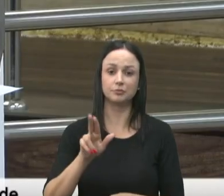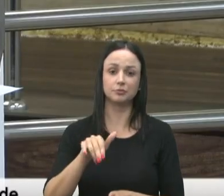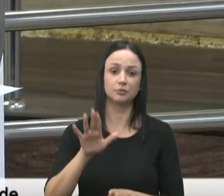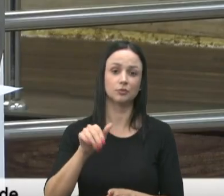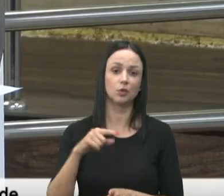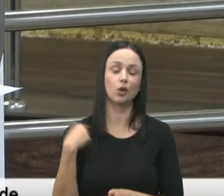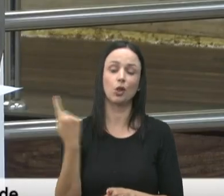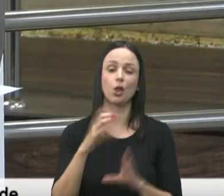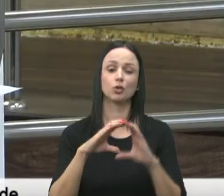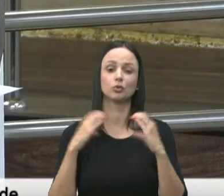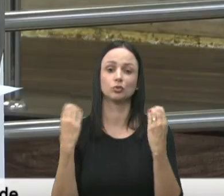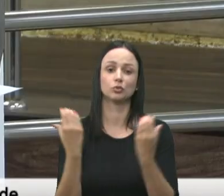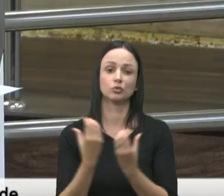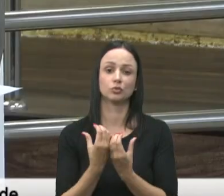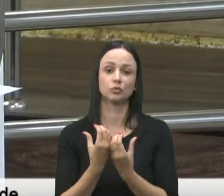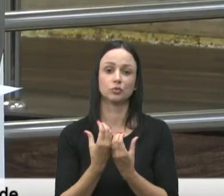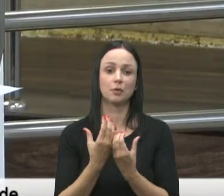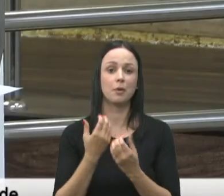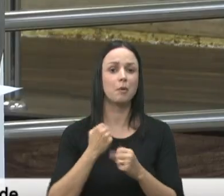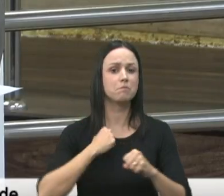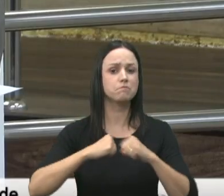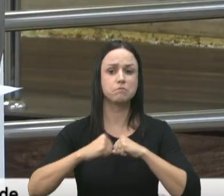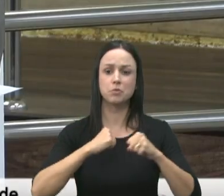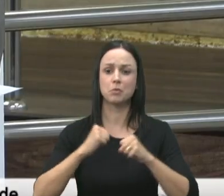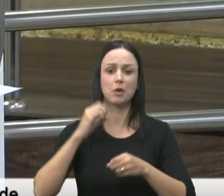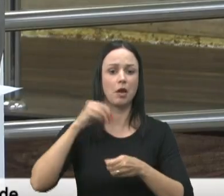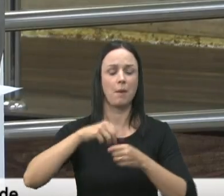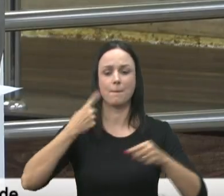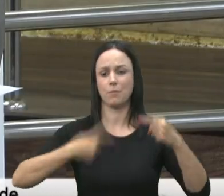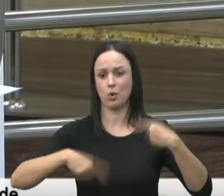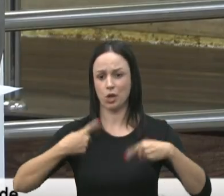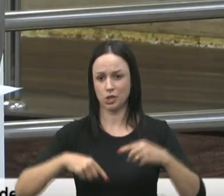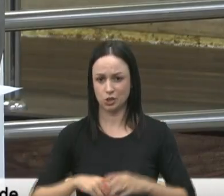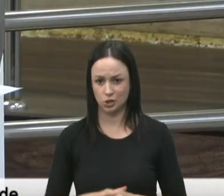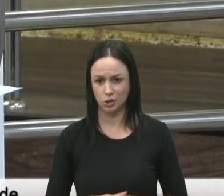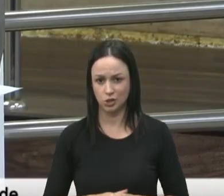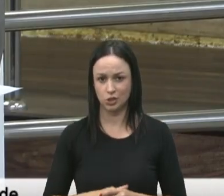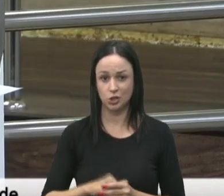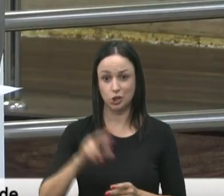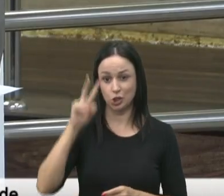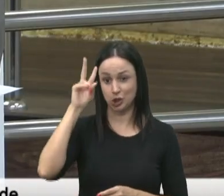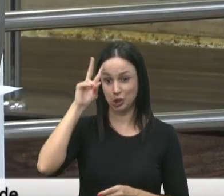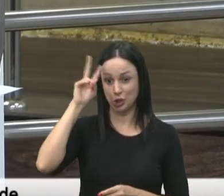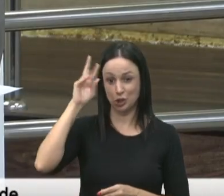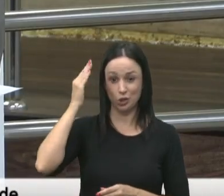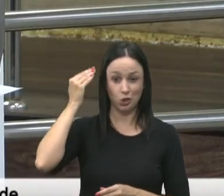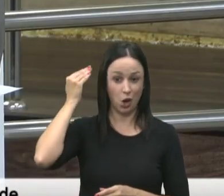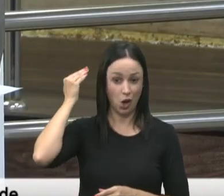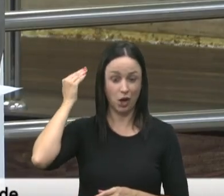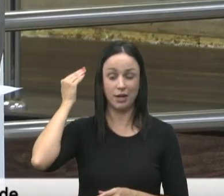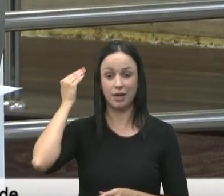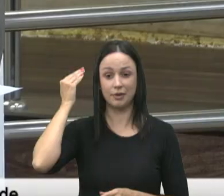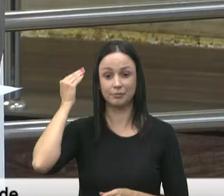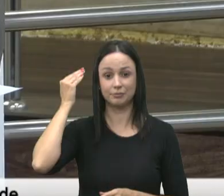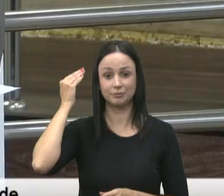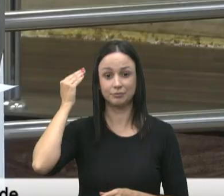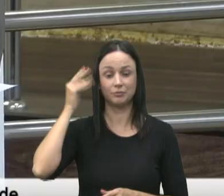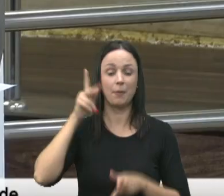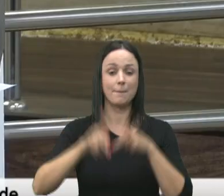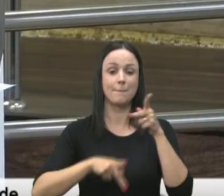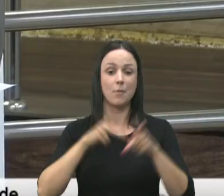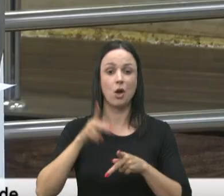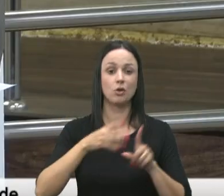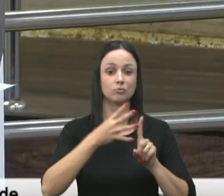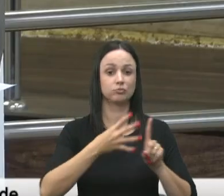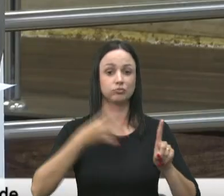nossa comunidade foi tão combatida politicamente. Historicamente, a população LGBT